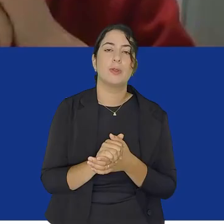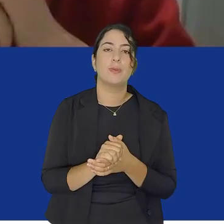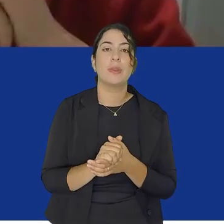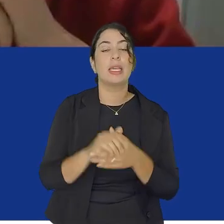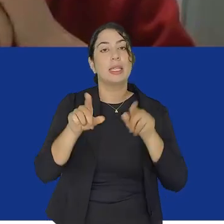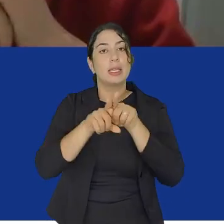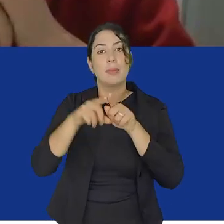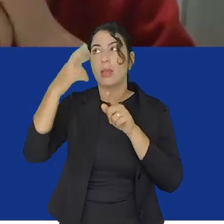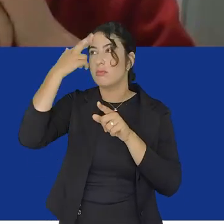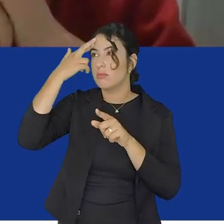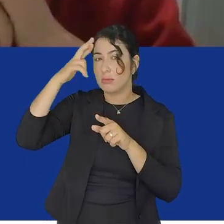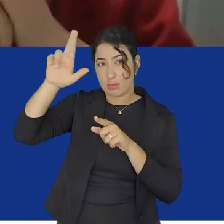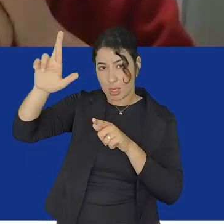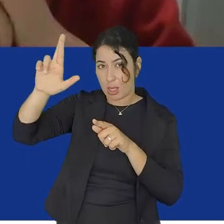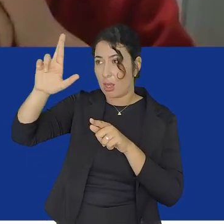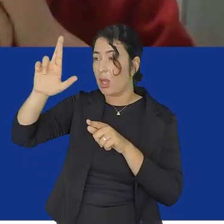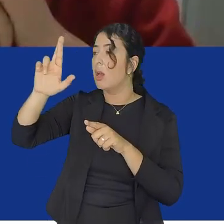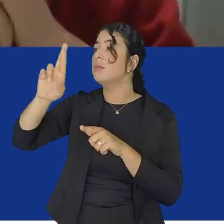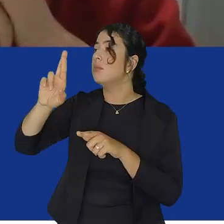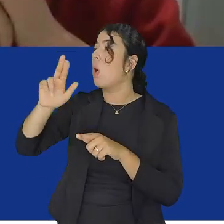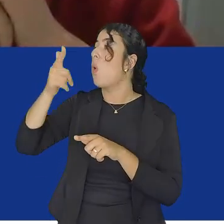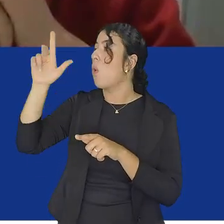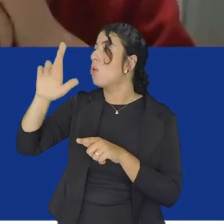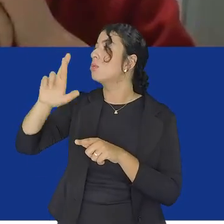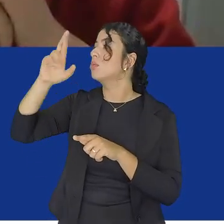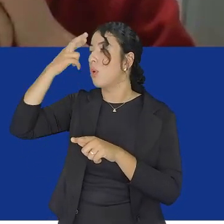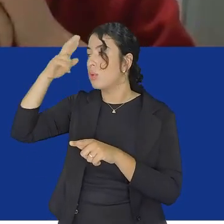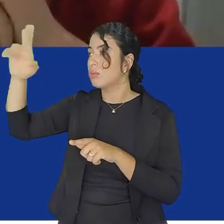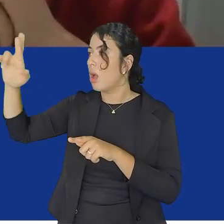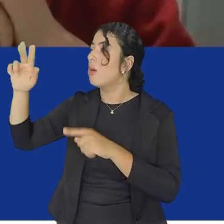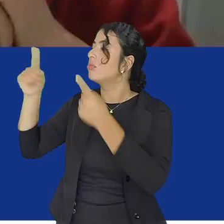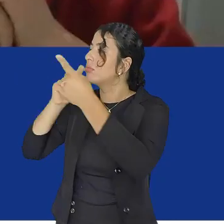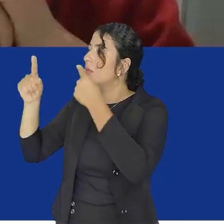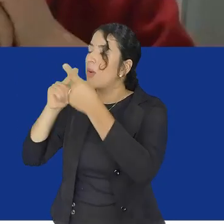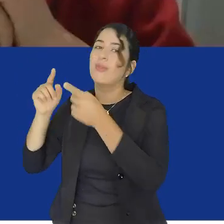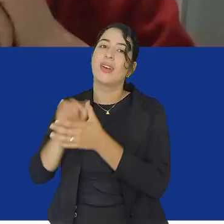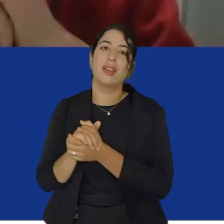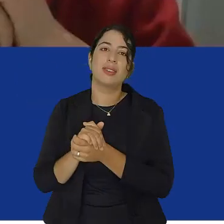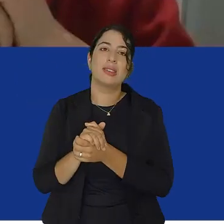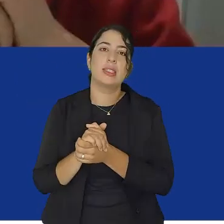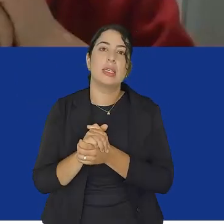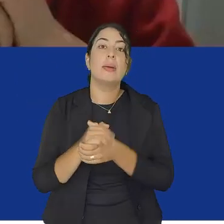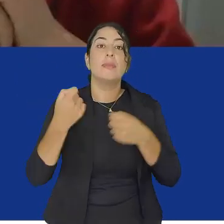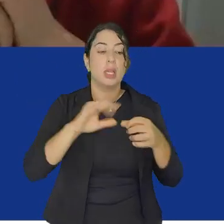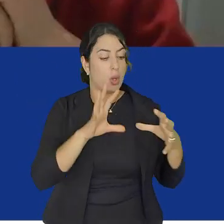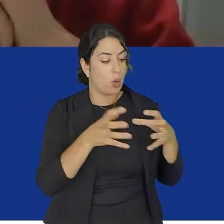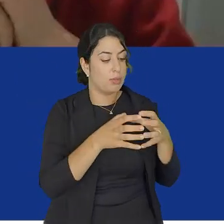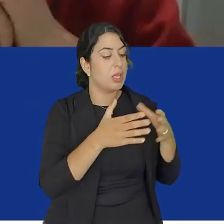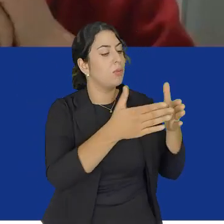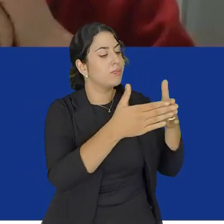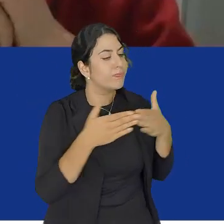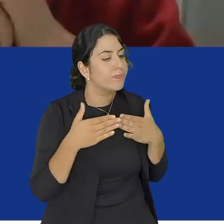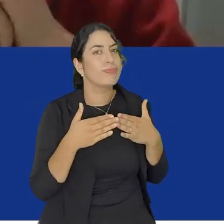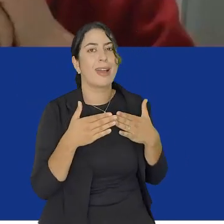lideranças, busque pares, busque a própria gestão de pessoas, a própria comissão, por que não? Para dizer, estou com dificuldade com a minha equipe, não sei